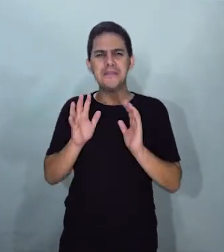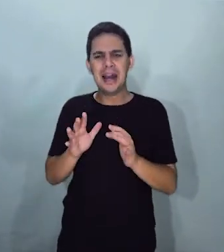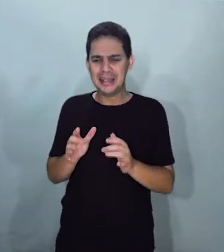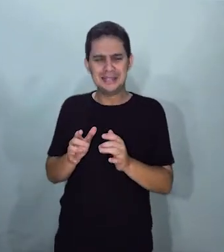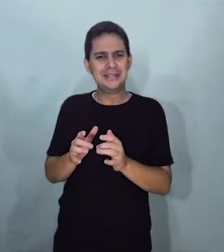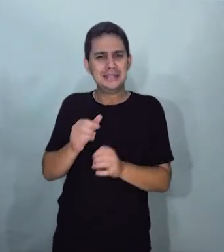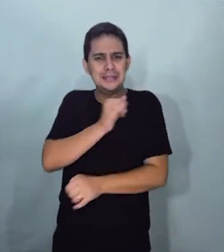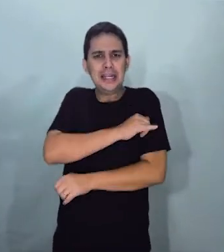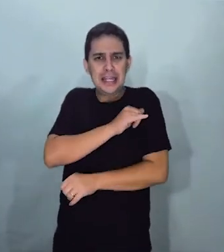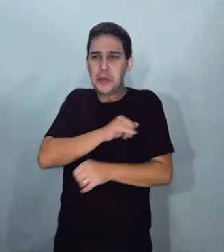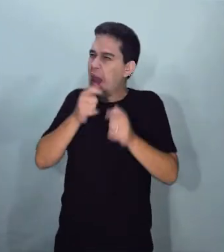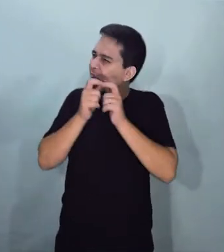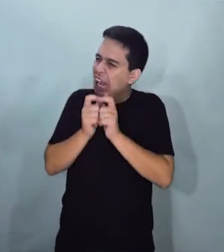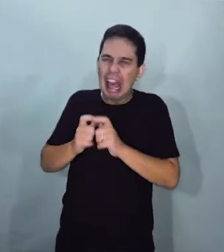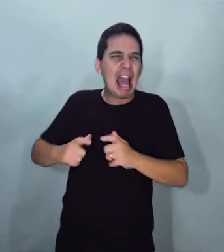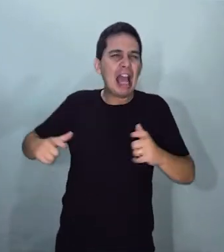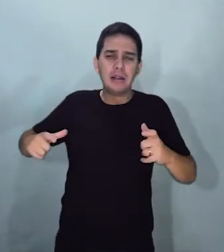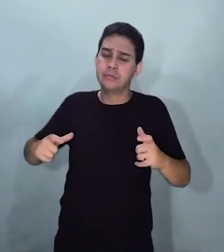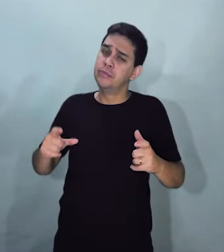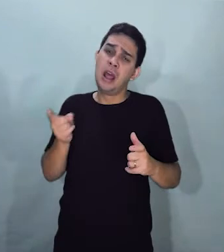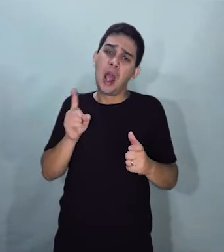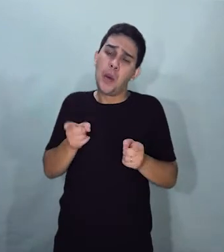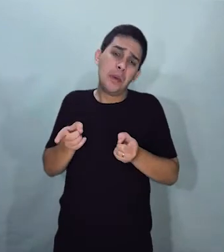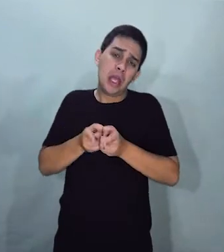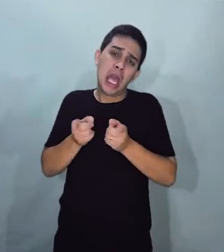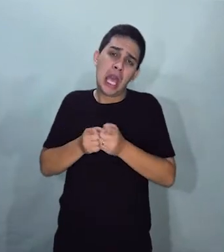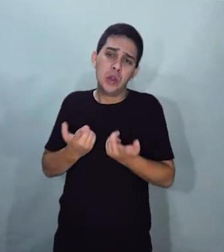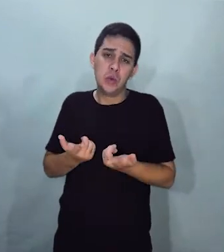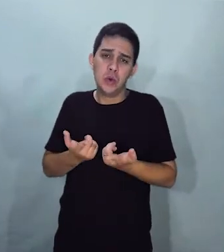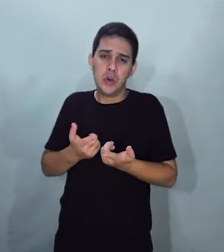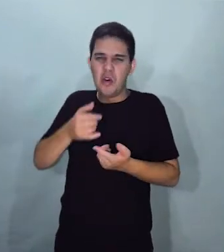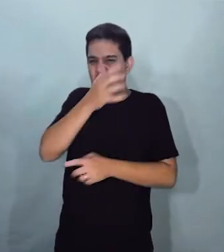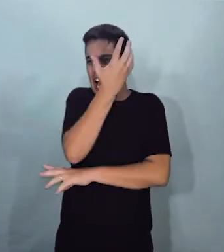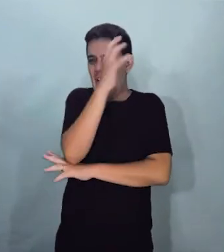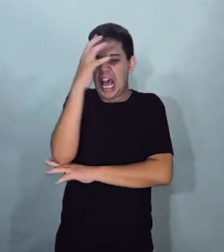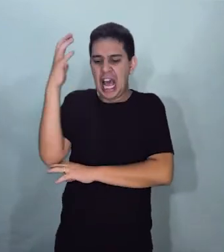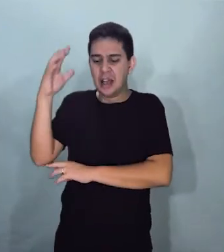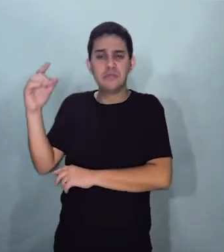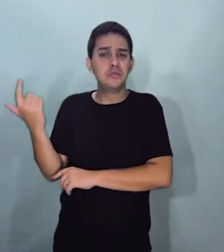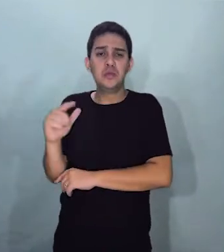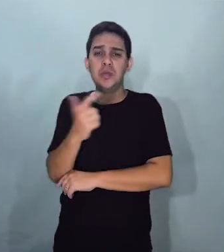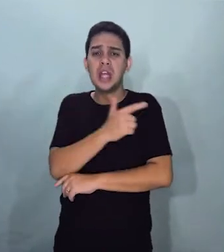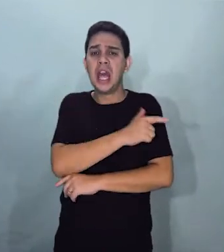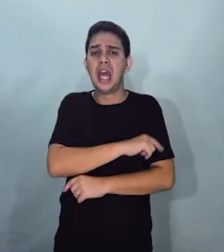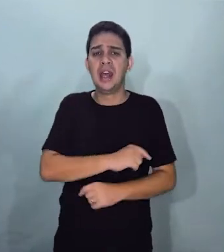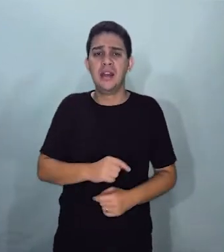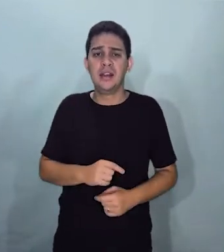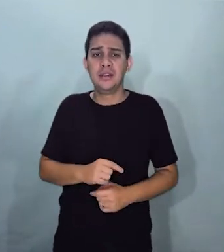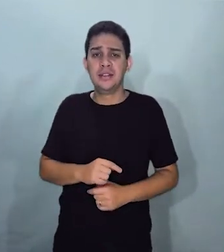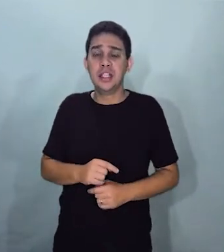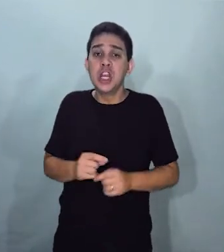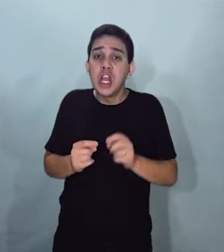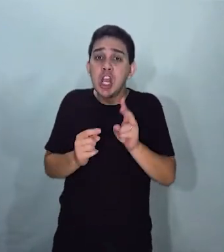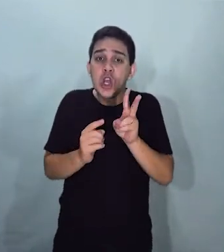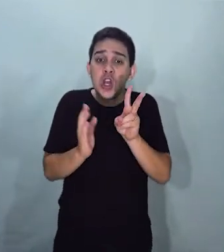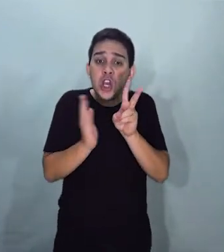muitas áreas rurais ou indígenas, né, que muitas vezes ficam longe, né,